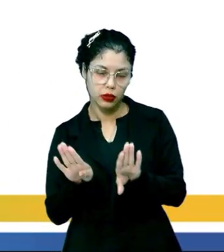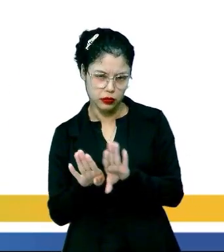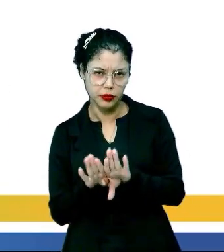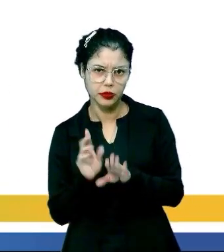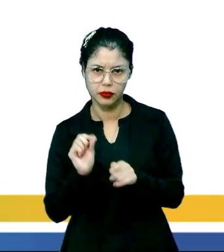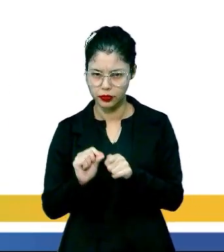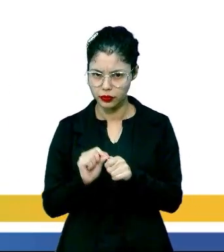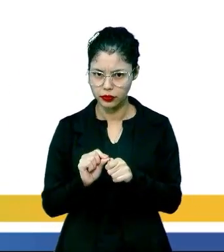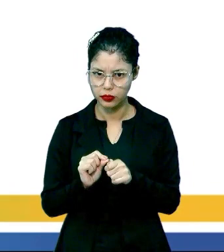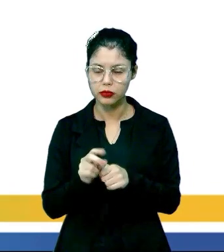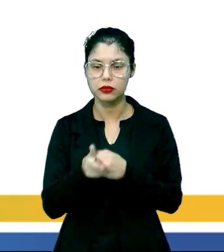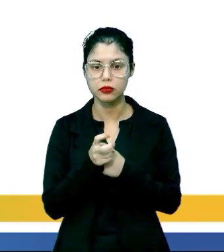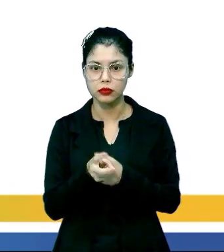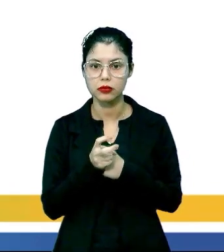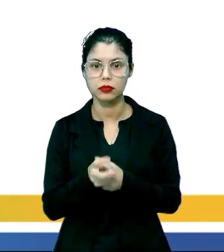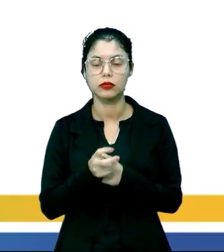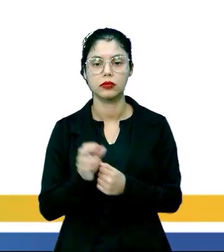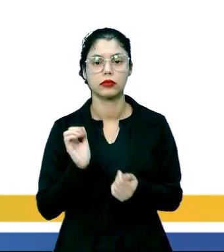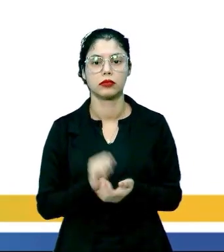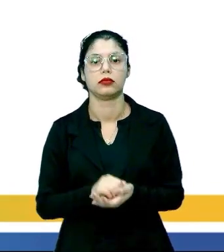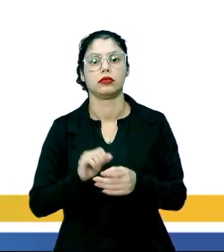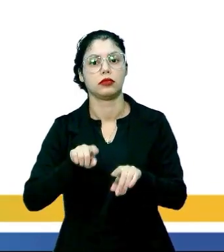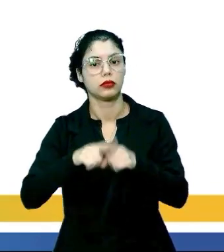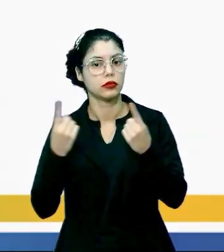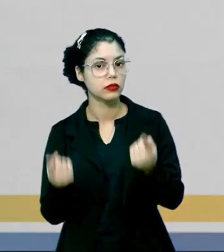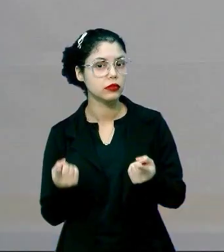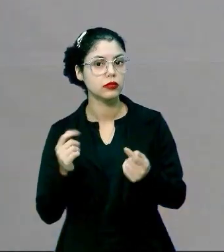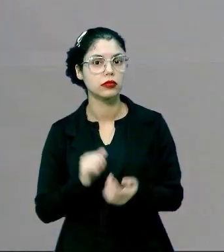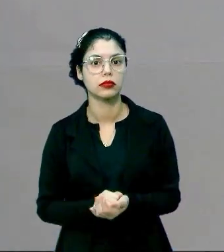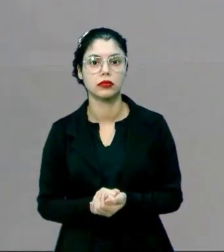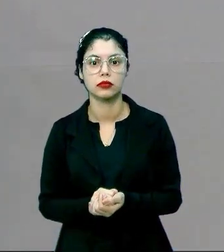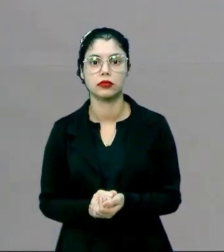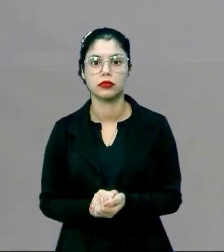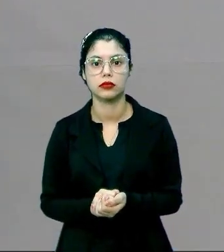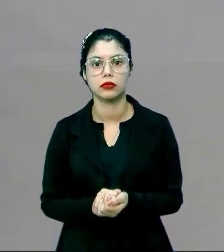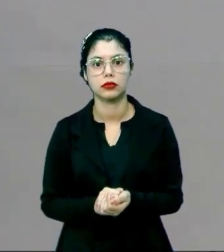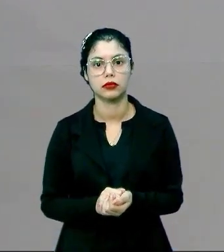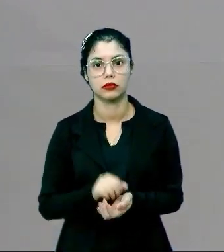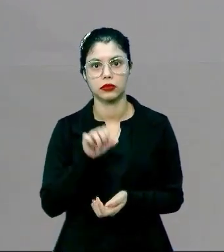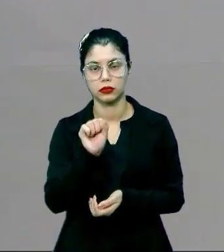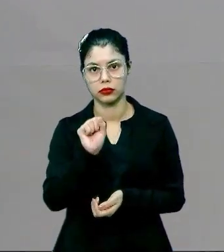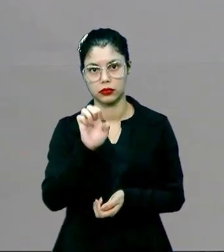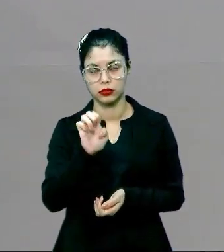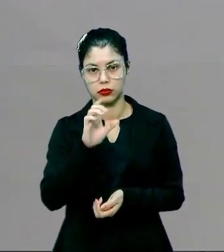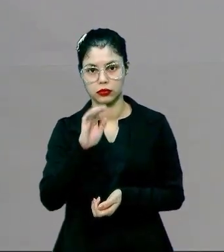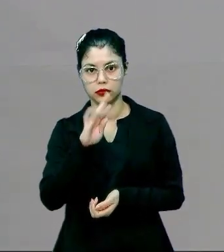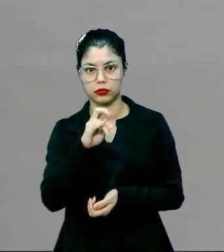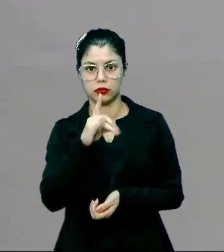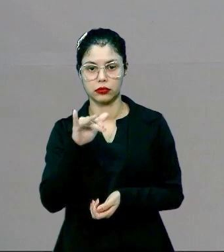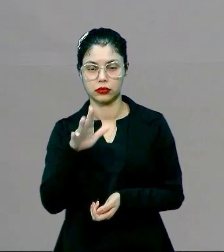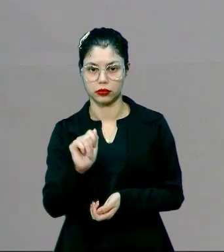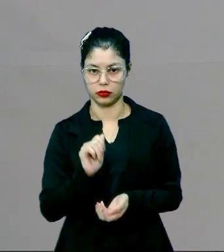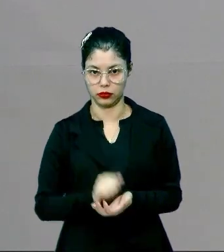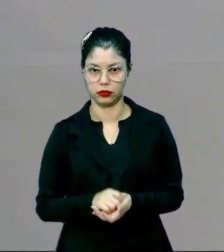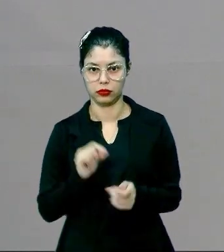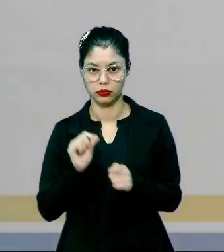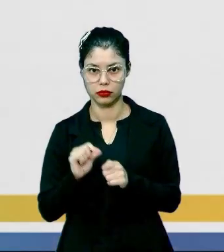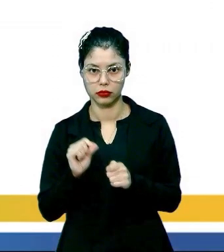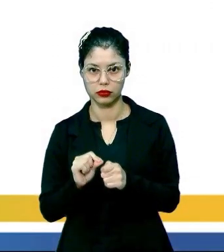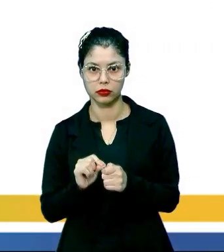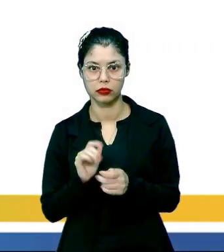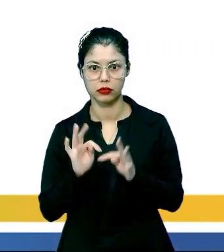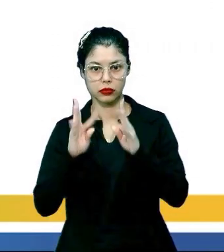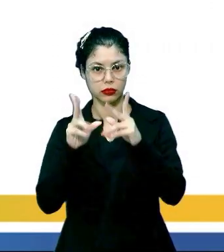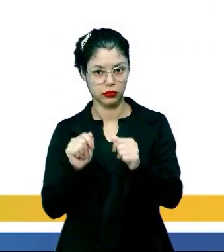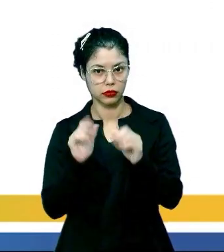a absorção? Faz a reabsorção, porém, ele também faz a secreção, tá certo? Ele